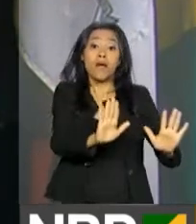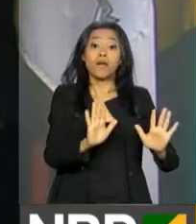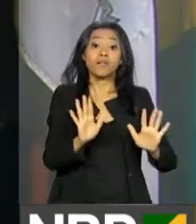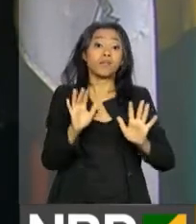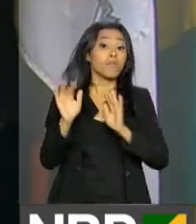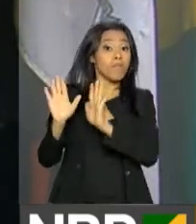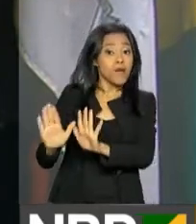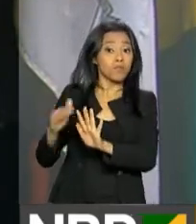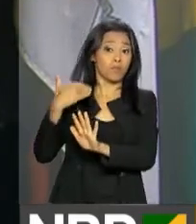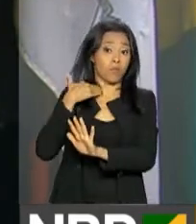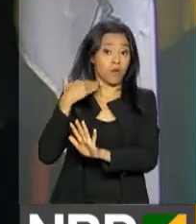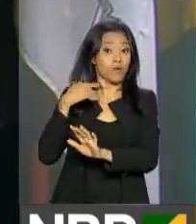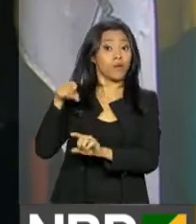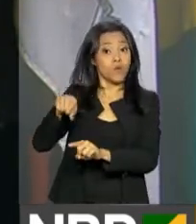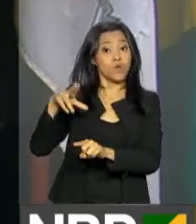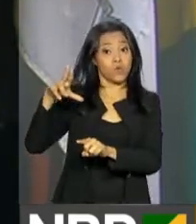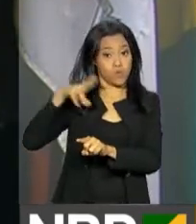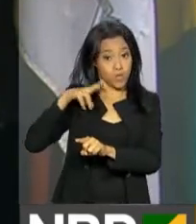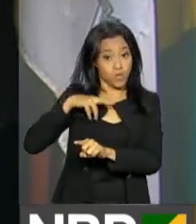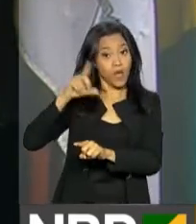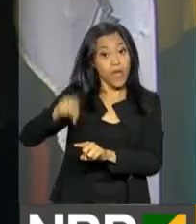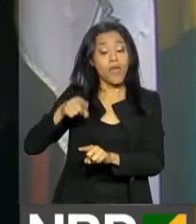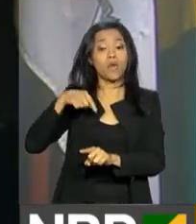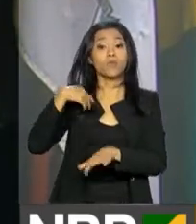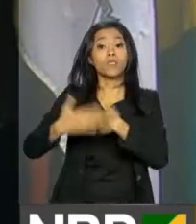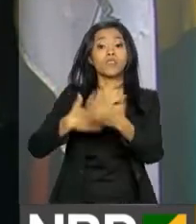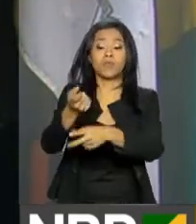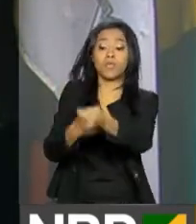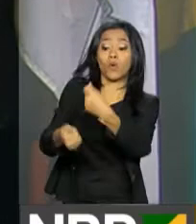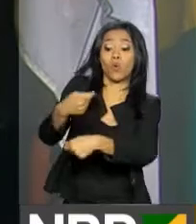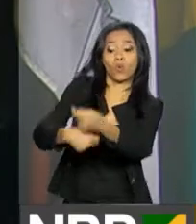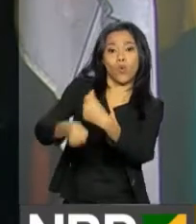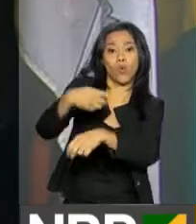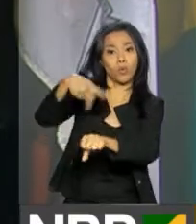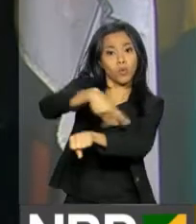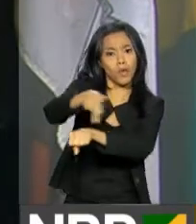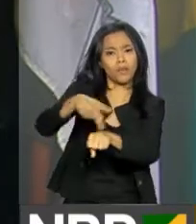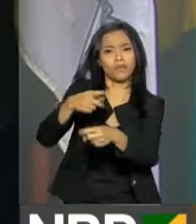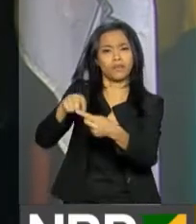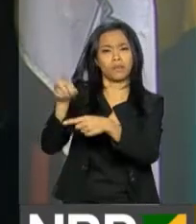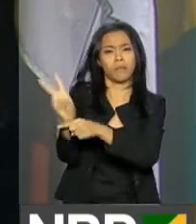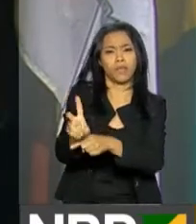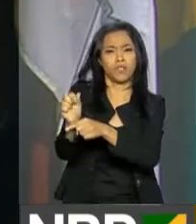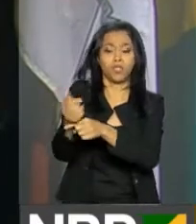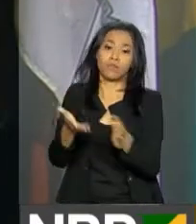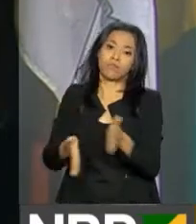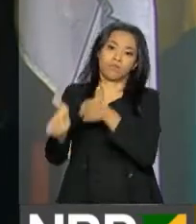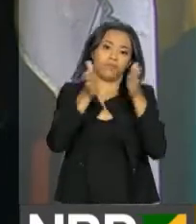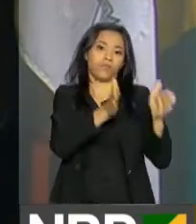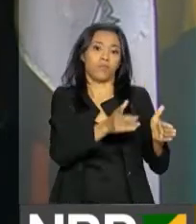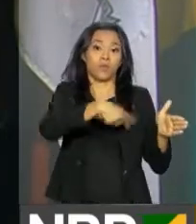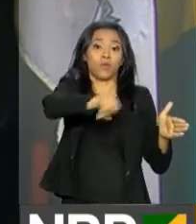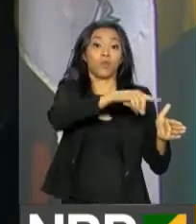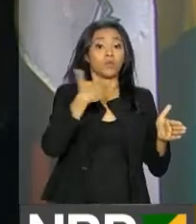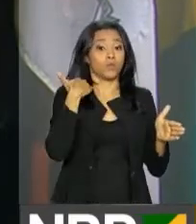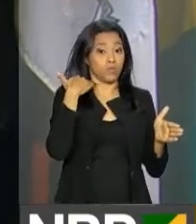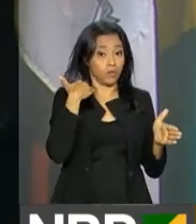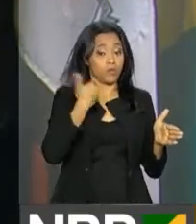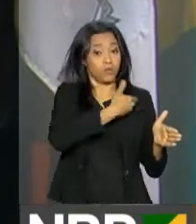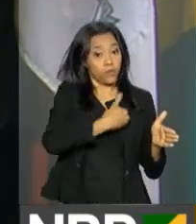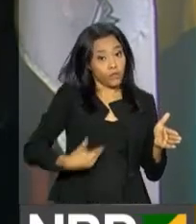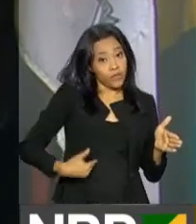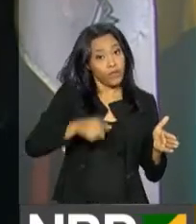para o desenvolvimento econômico do país é por meio do crédito etc etc os bancos públicos de fora parte o